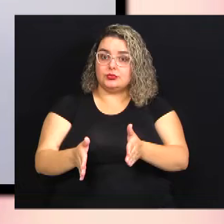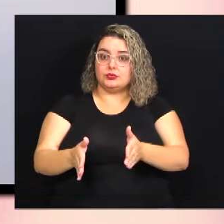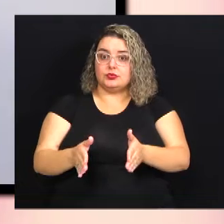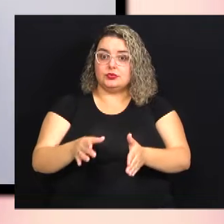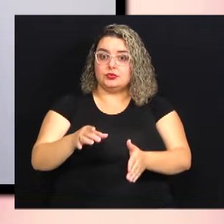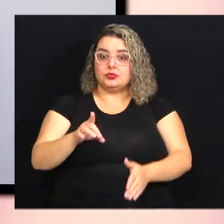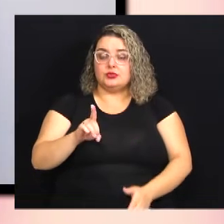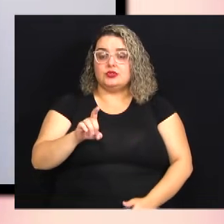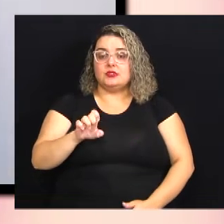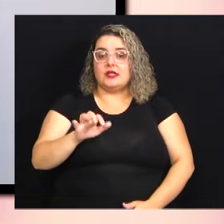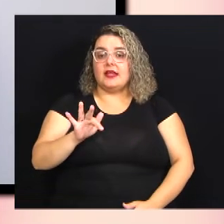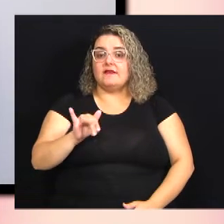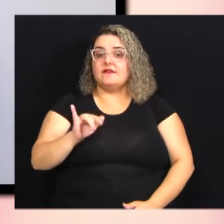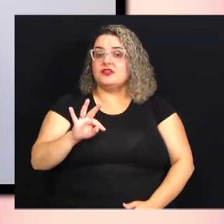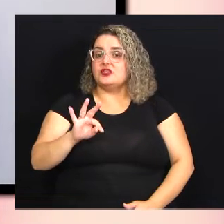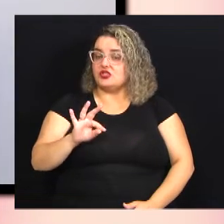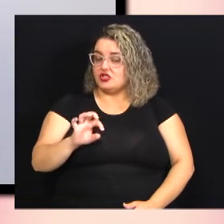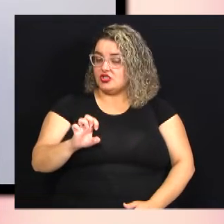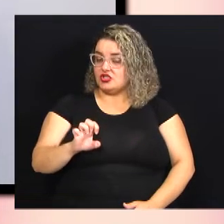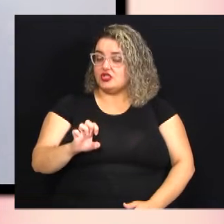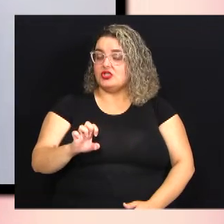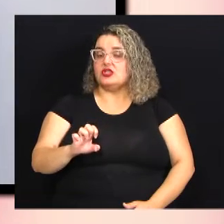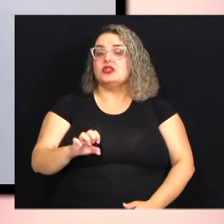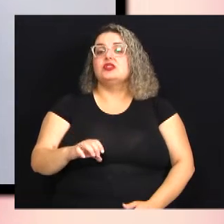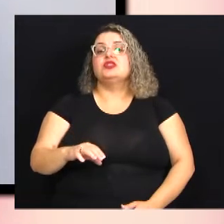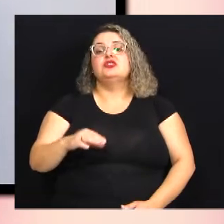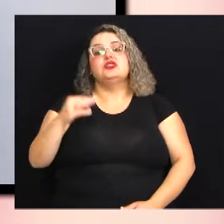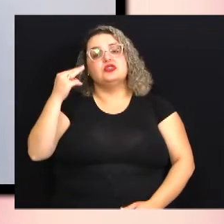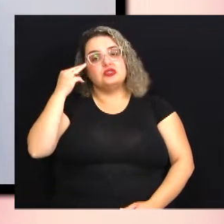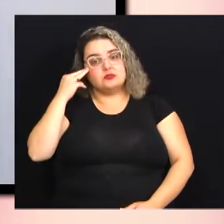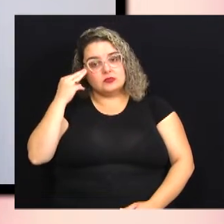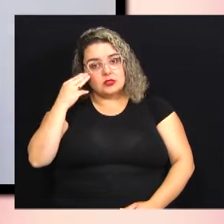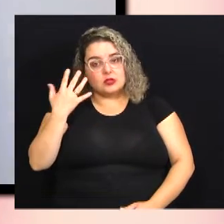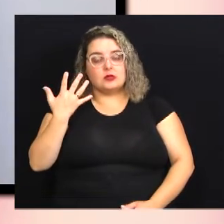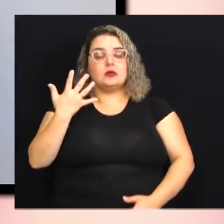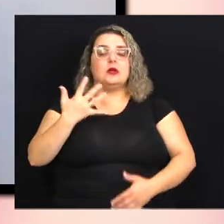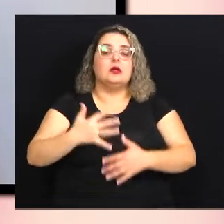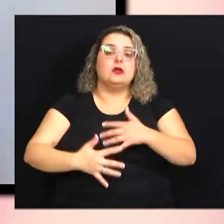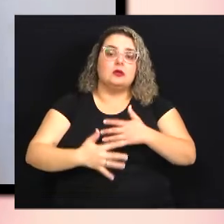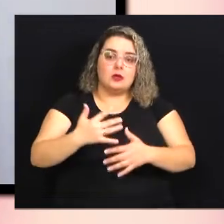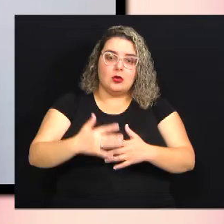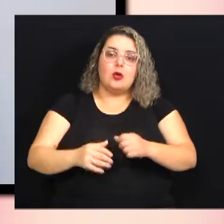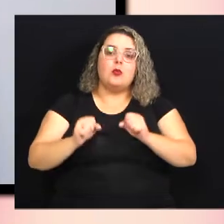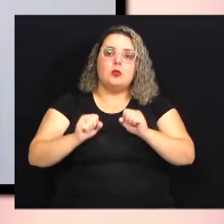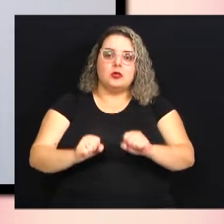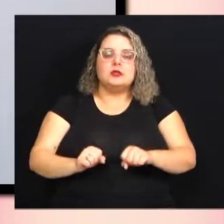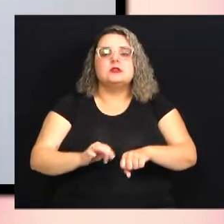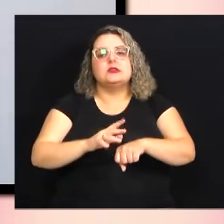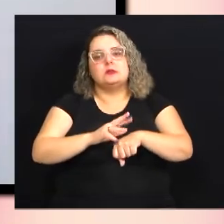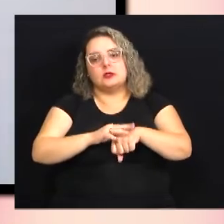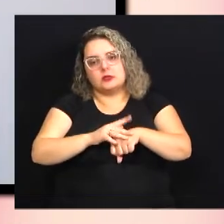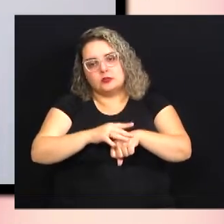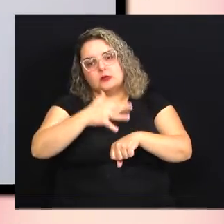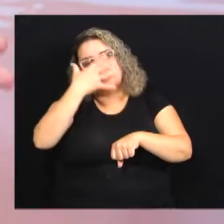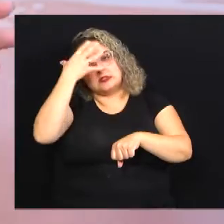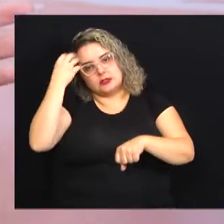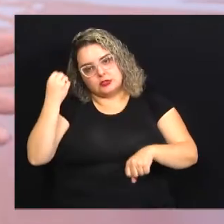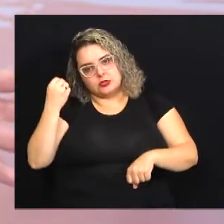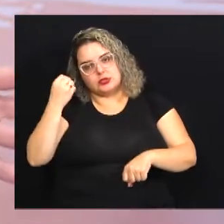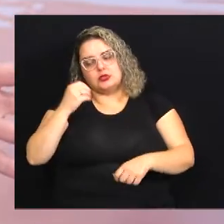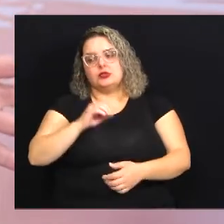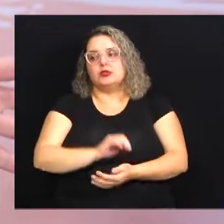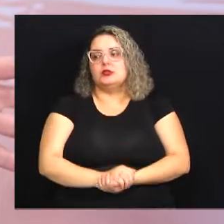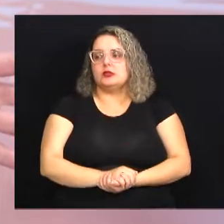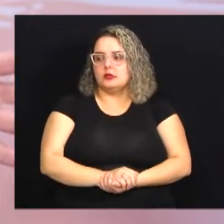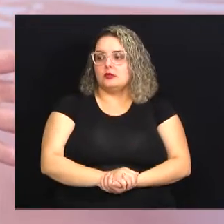de memória comprometedor a ponto de ser um quadro de demência de Alzheimer. O